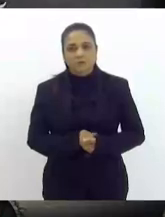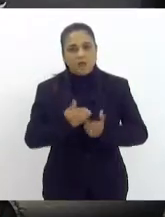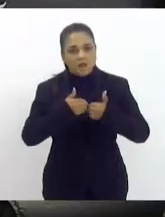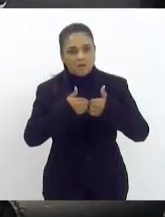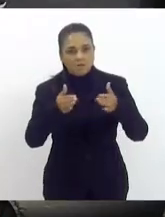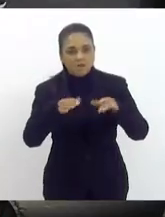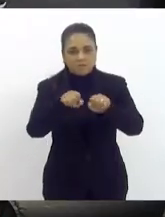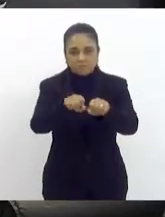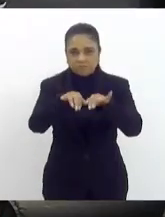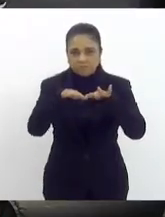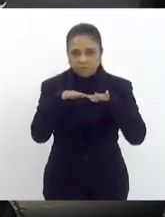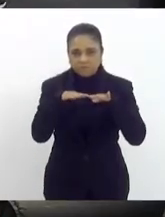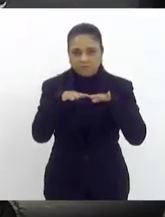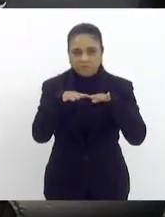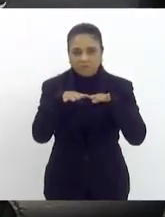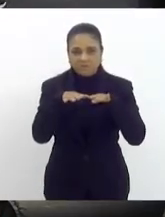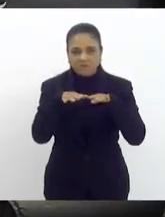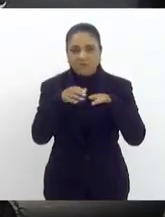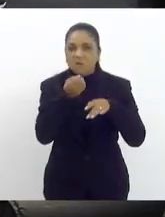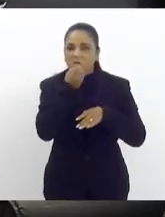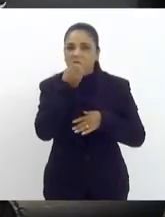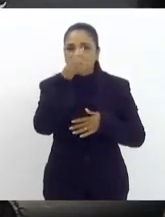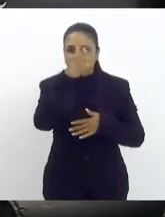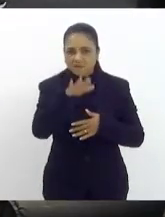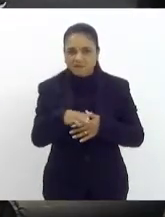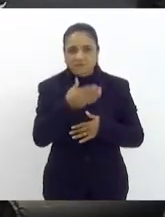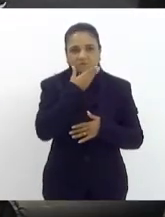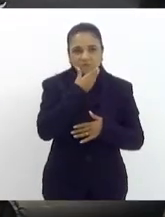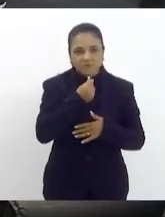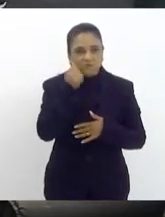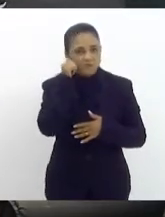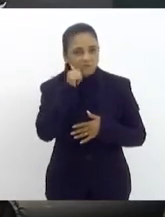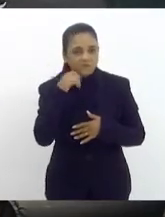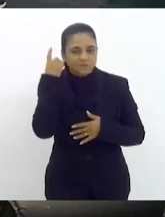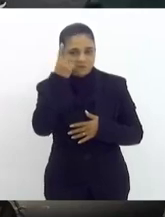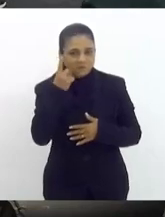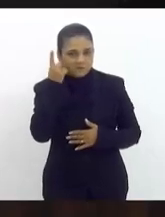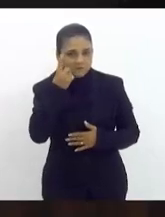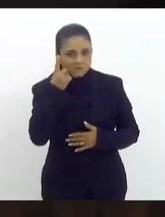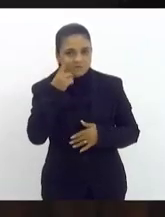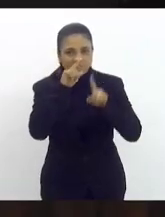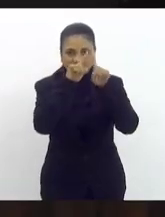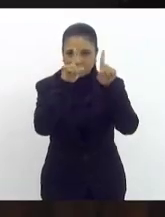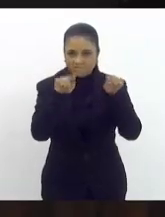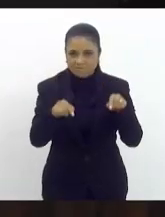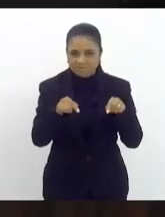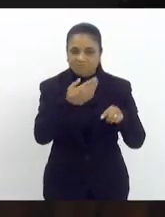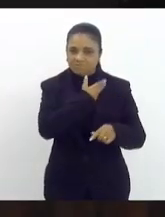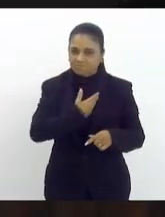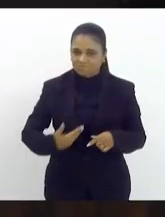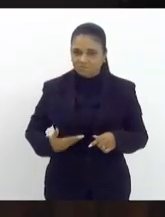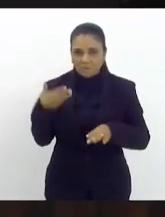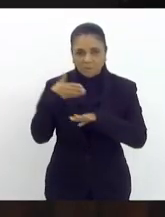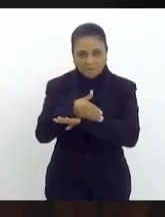Está reaberta a sessão. Boa tarde, senhores e senhoras deputados, servidores, público